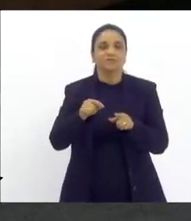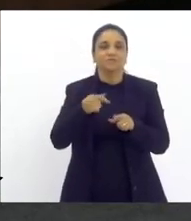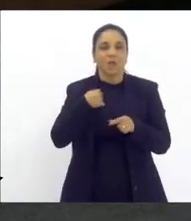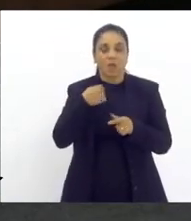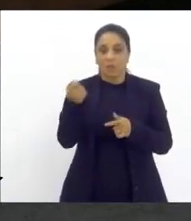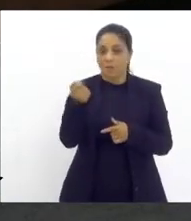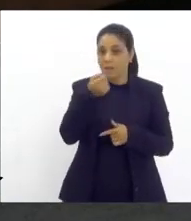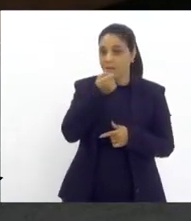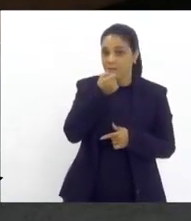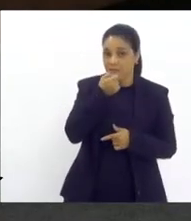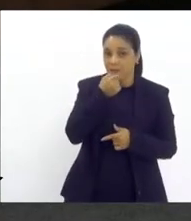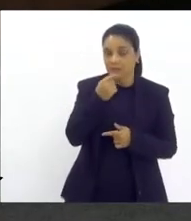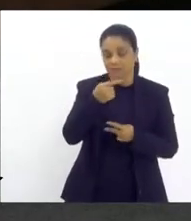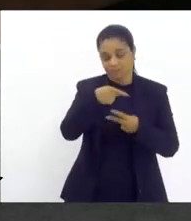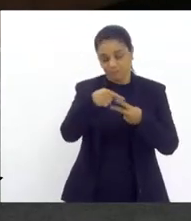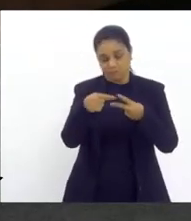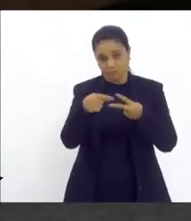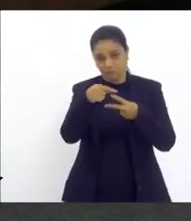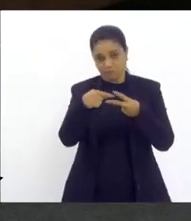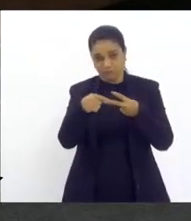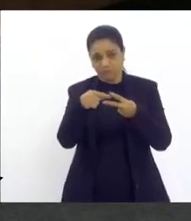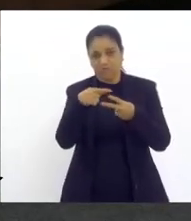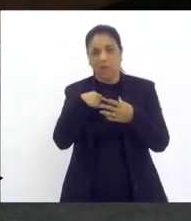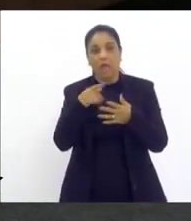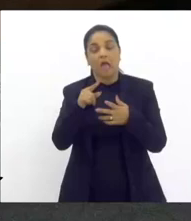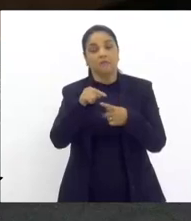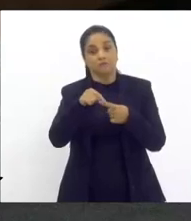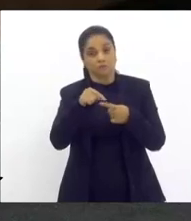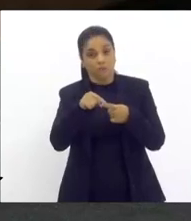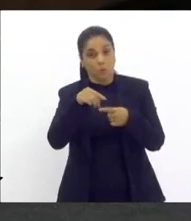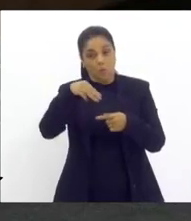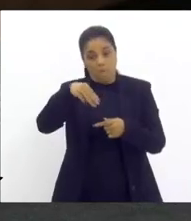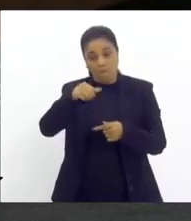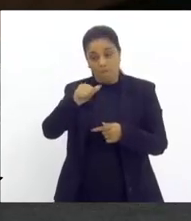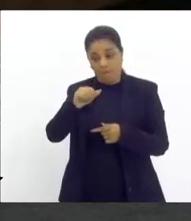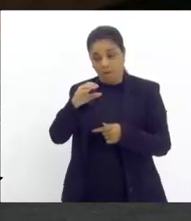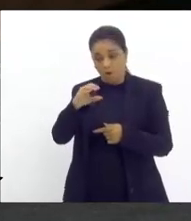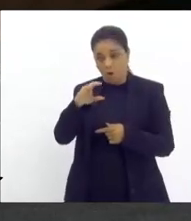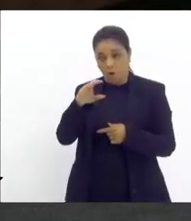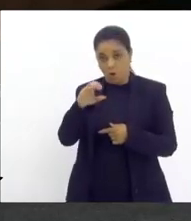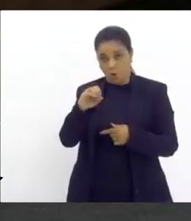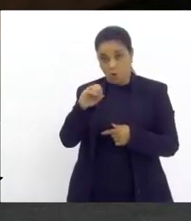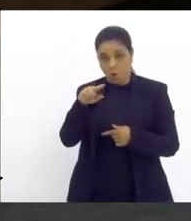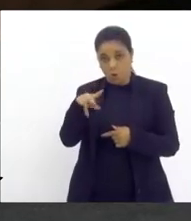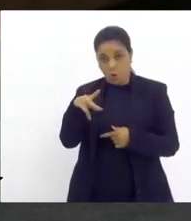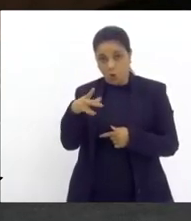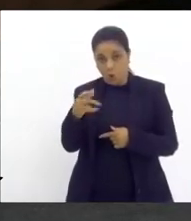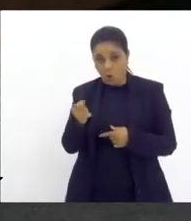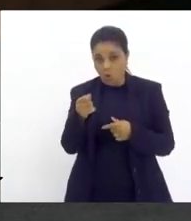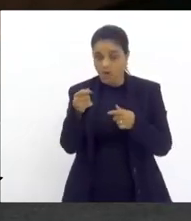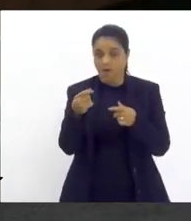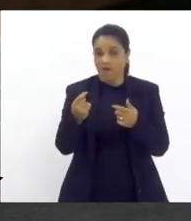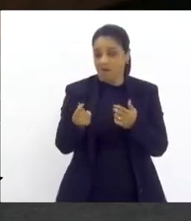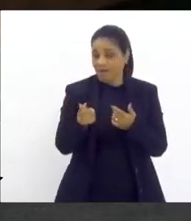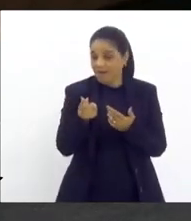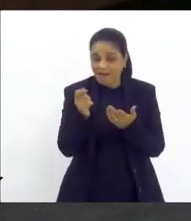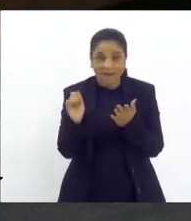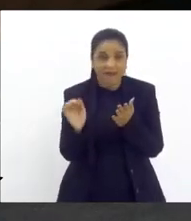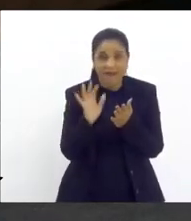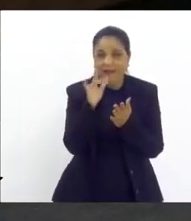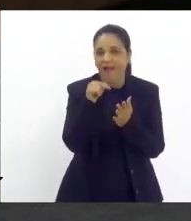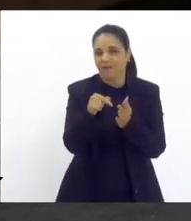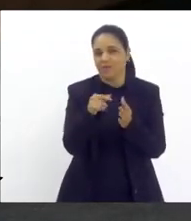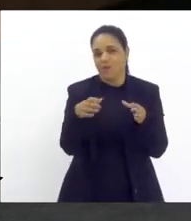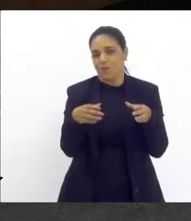uma parte por dois motivos primeiro que uma excelência falou de maconha um tema muito caro a eles muito sensível a